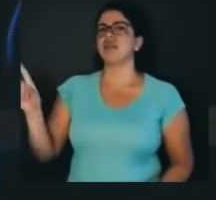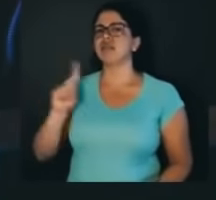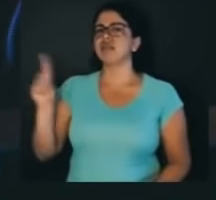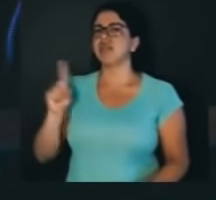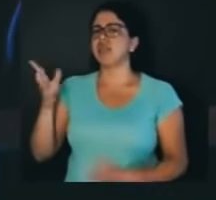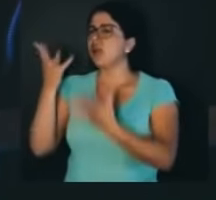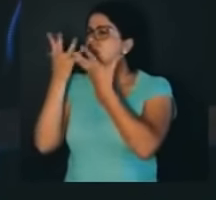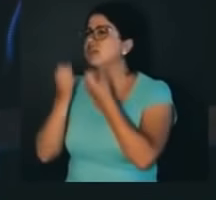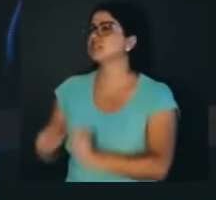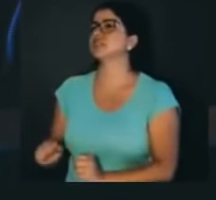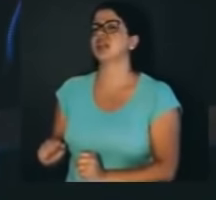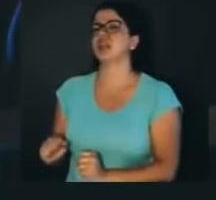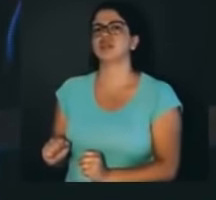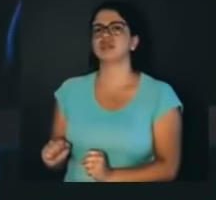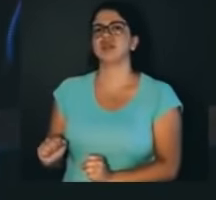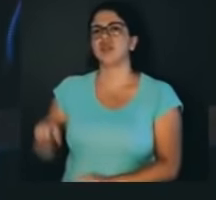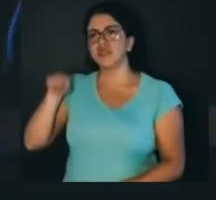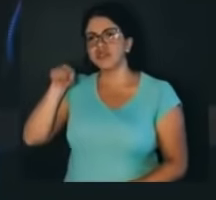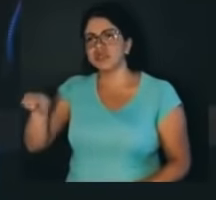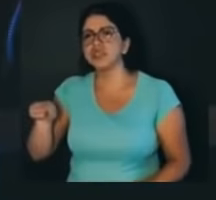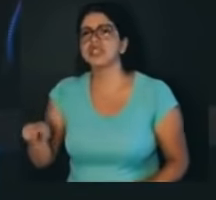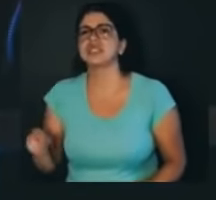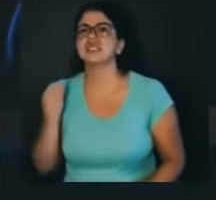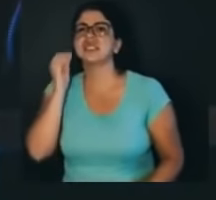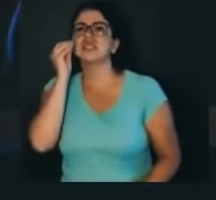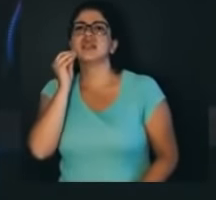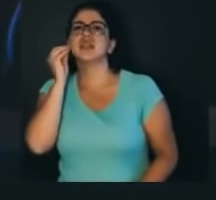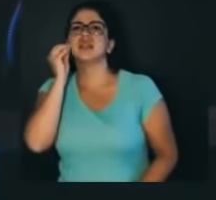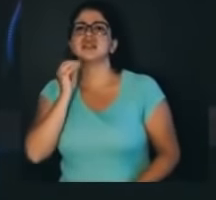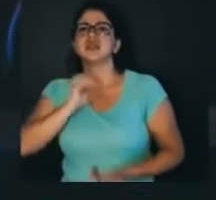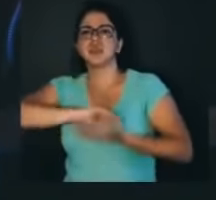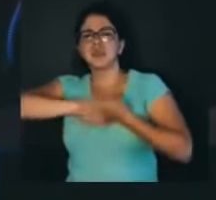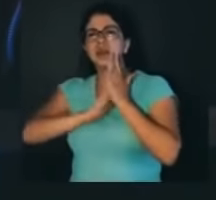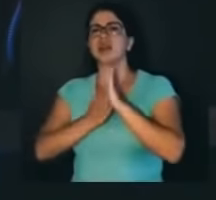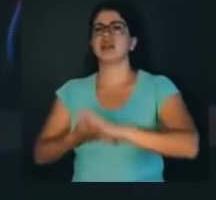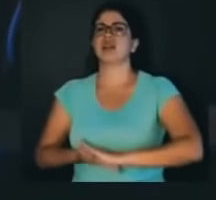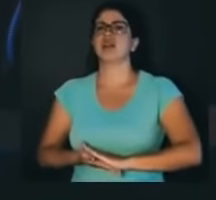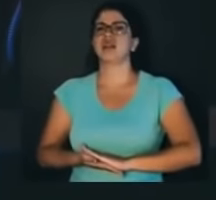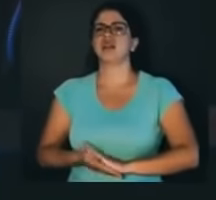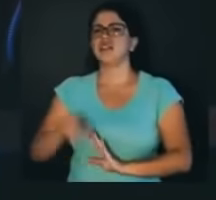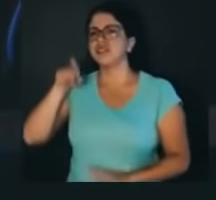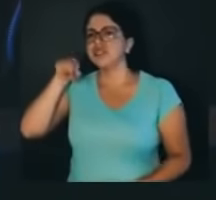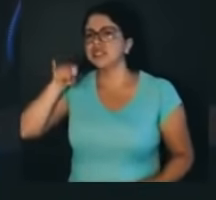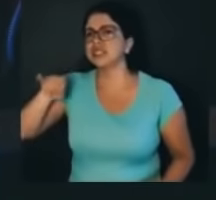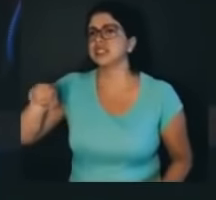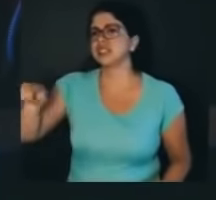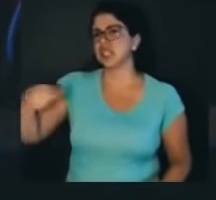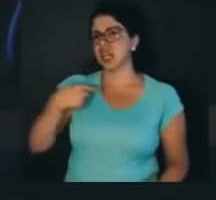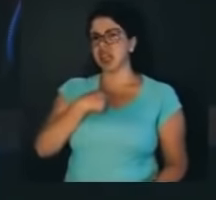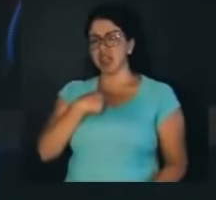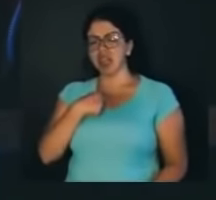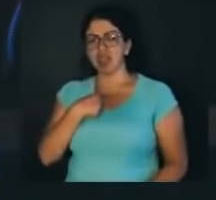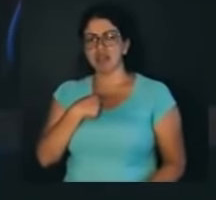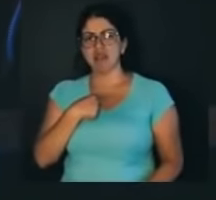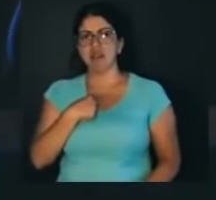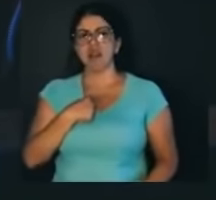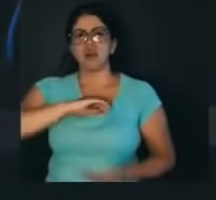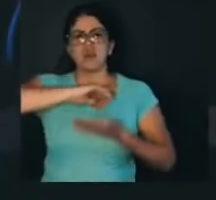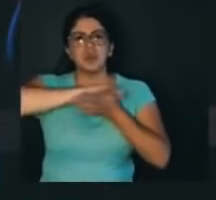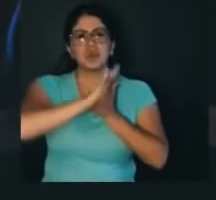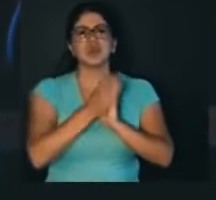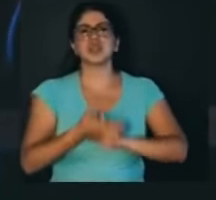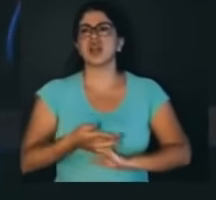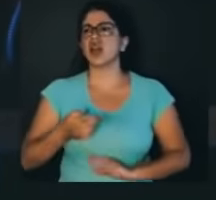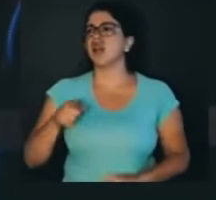for destruída, o nosso casamento será destruído, e você será destruído também. Porque aquele que abusa não